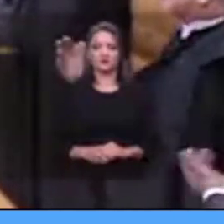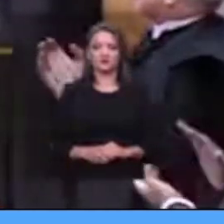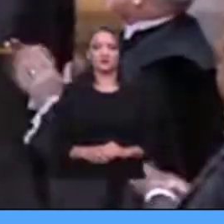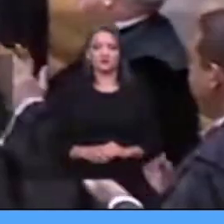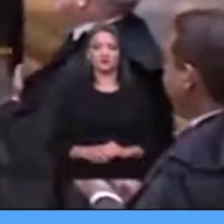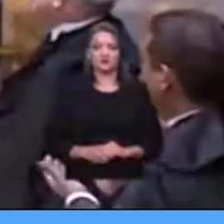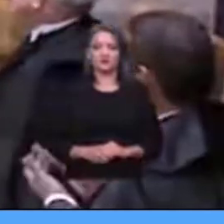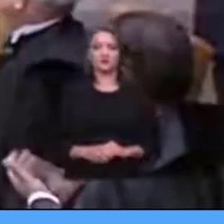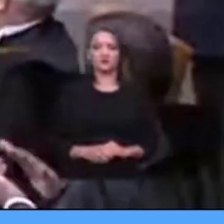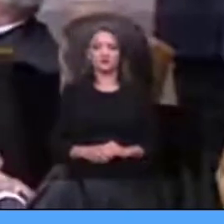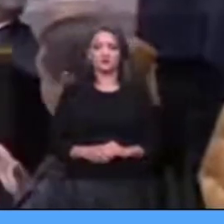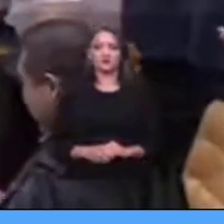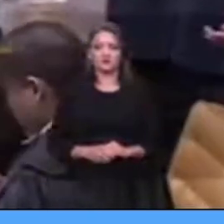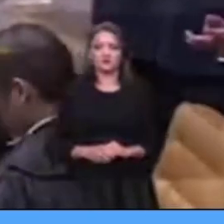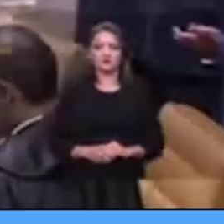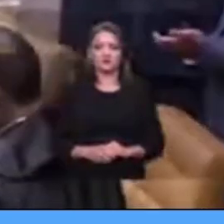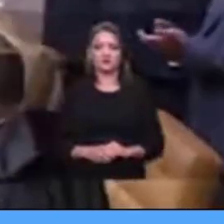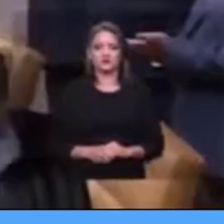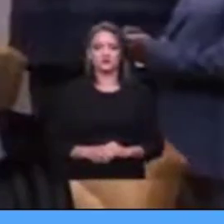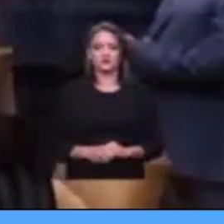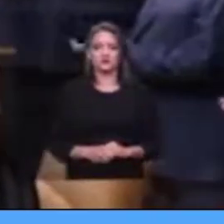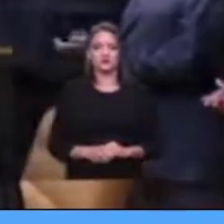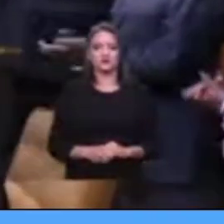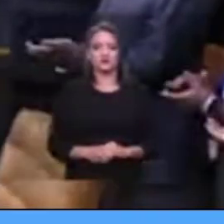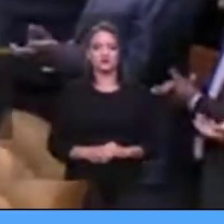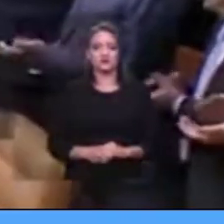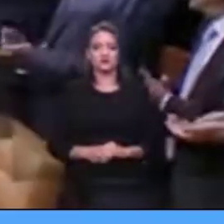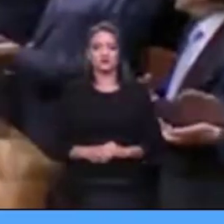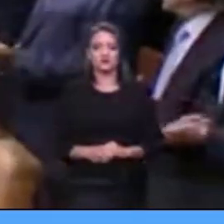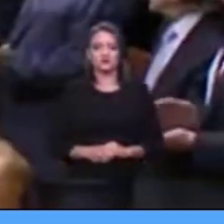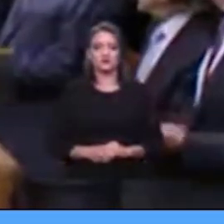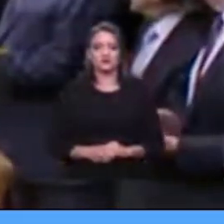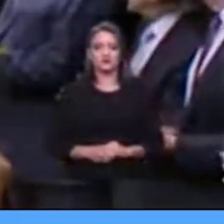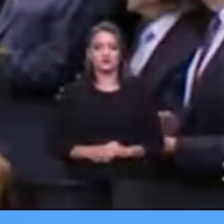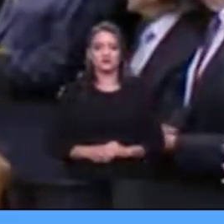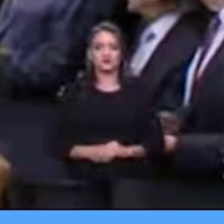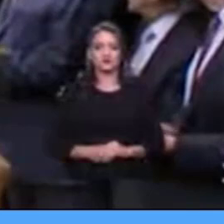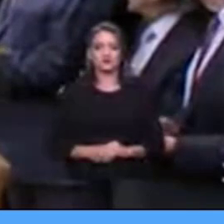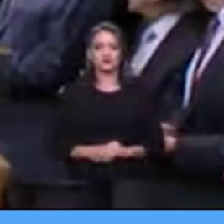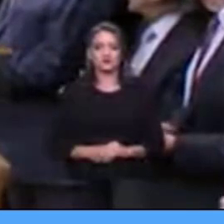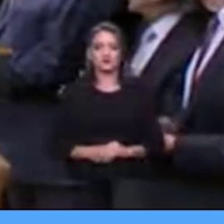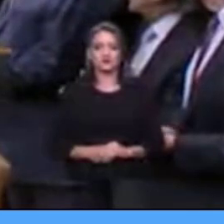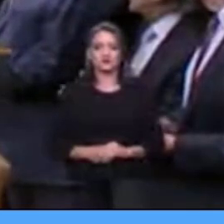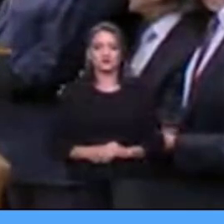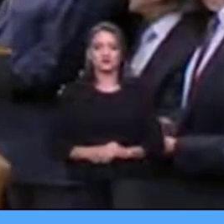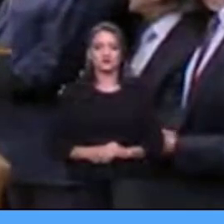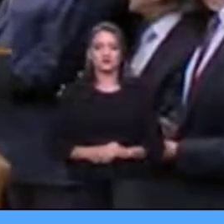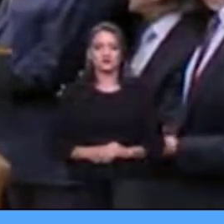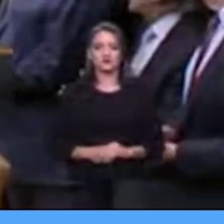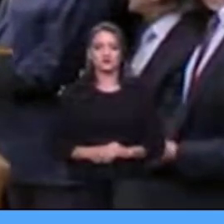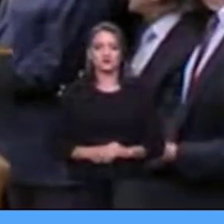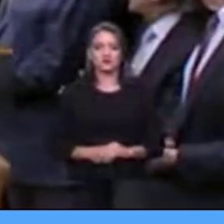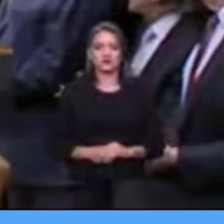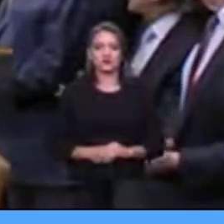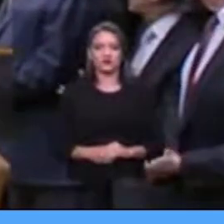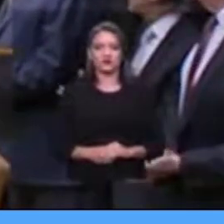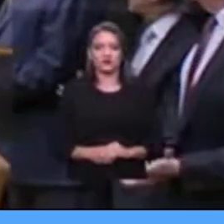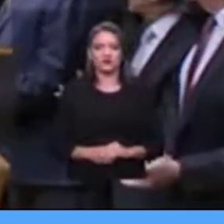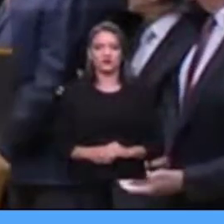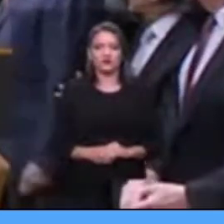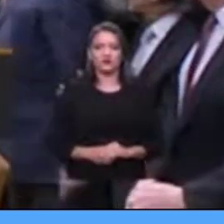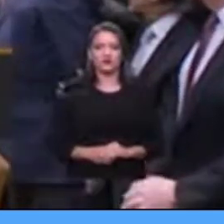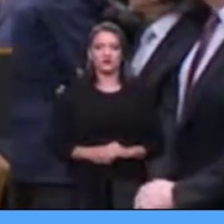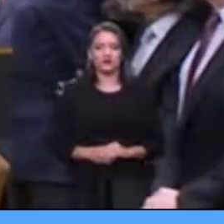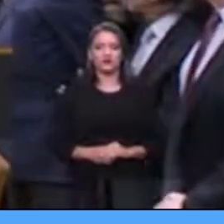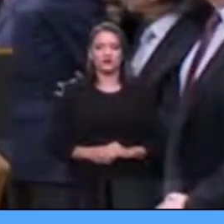Momento histórico, muitos aplausos, né? Todos aplaudindo, os ministros, convidados, Luiz Inácio e Lula da